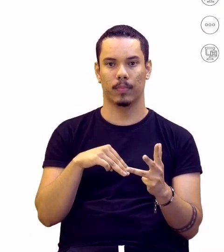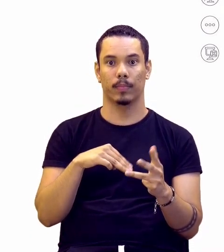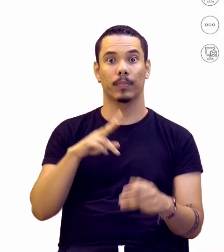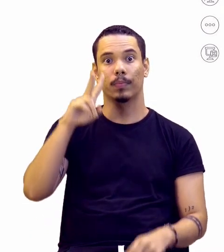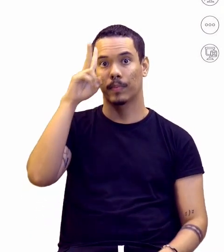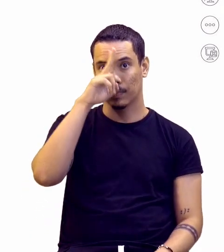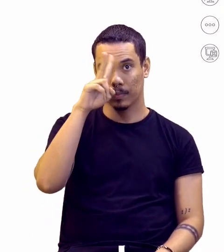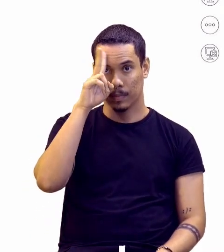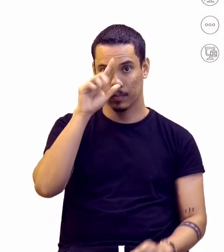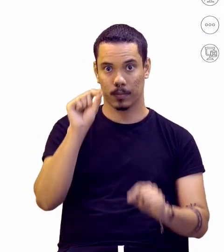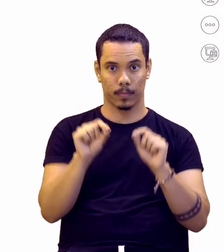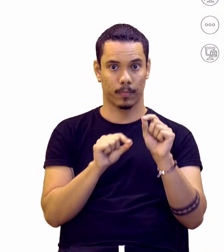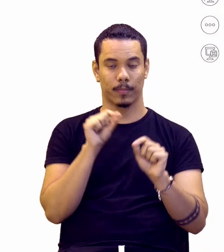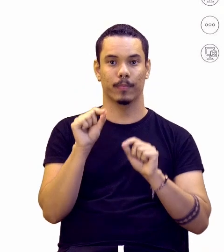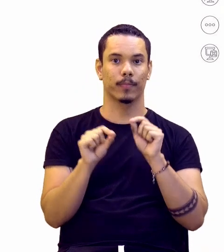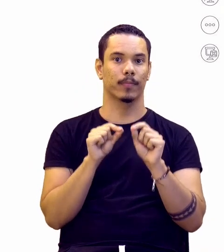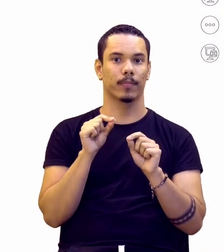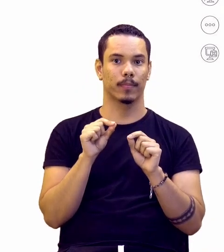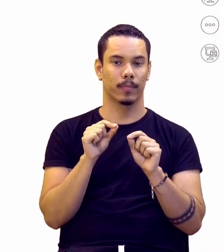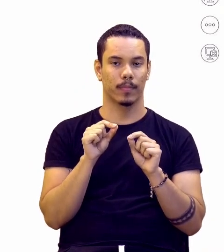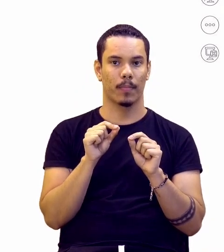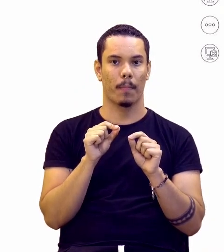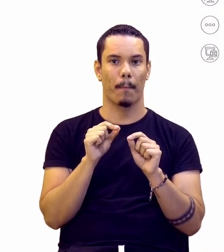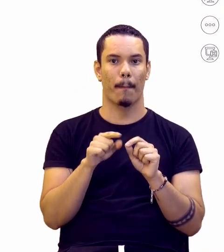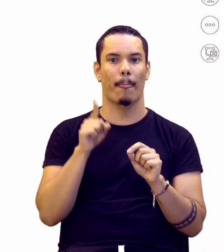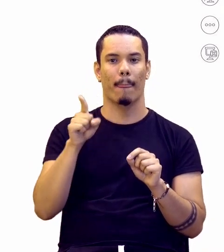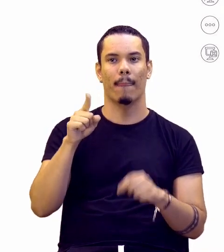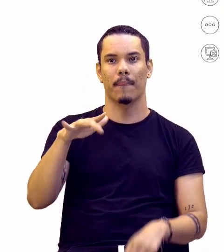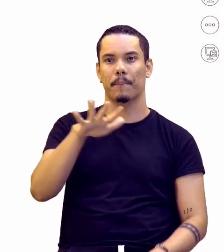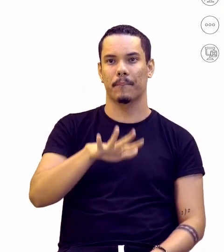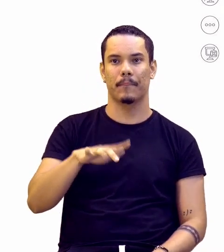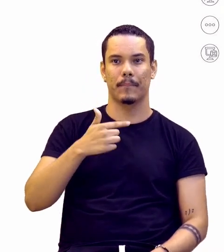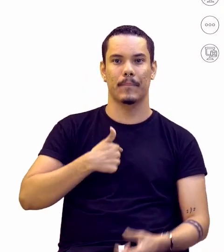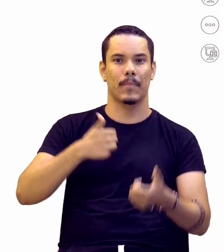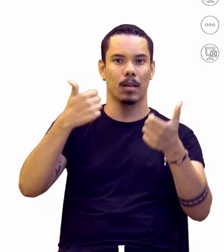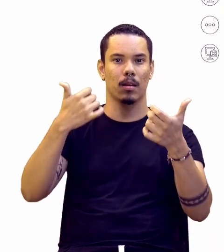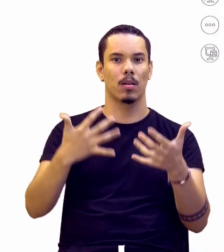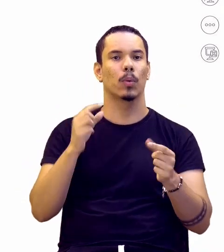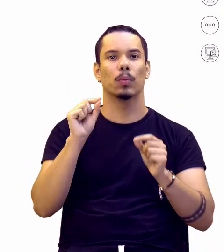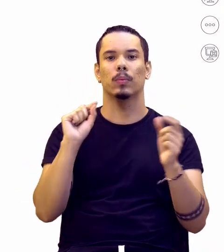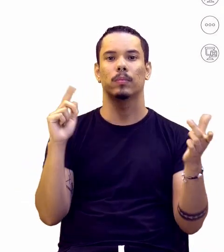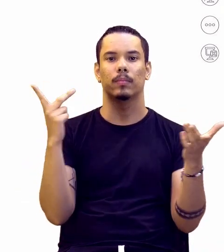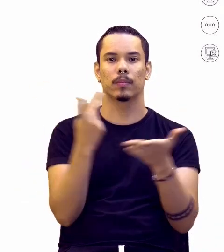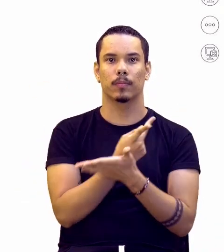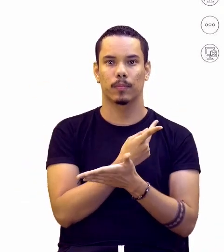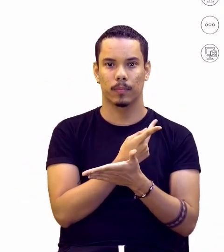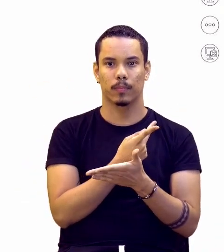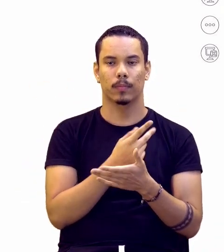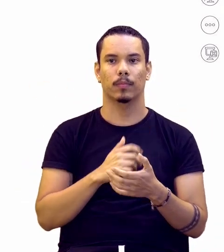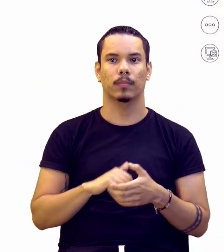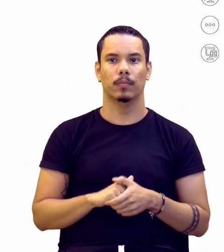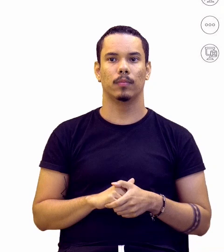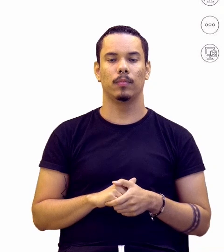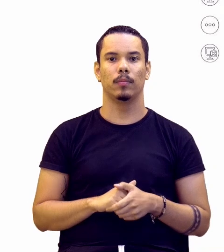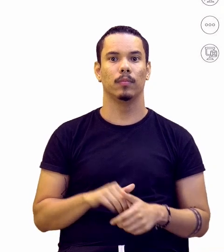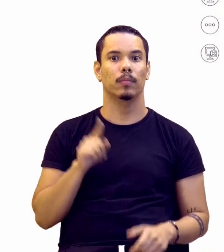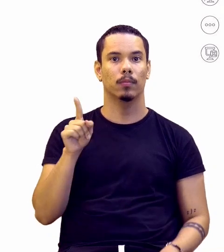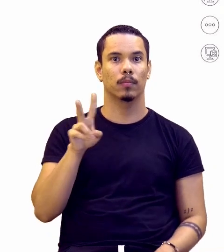Lembrando que essa região aqui, Rogério, ó, o que vai acontecer com essa região? Ela vai